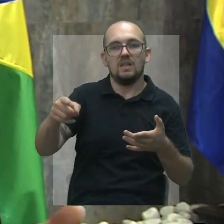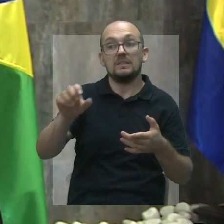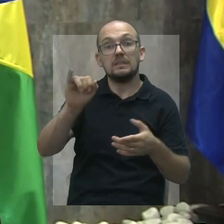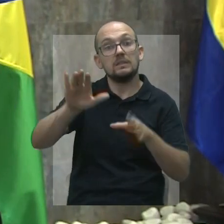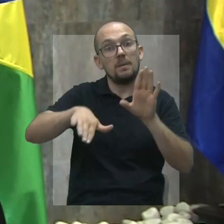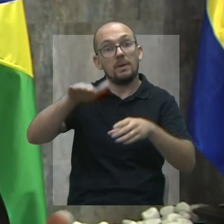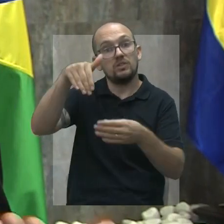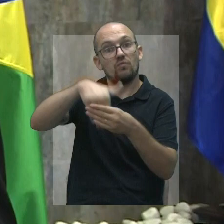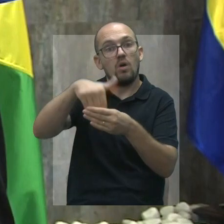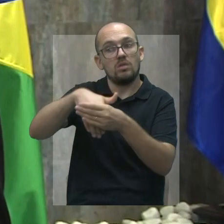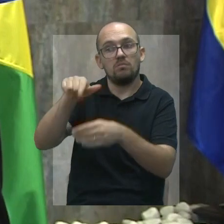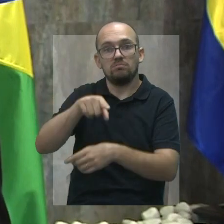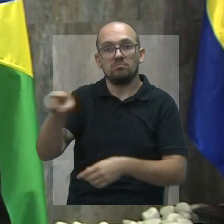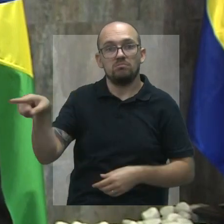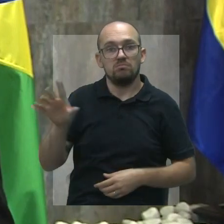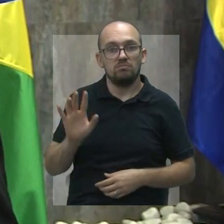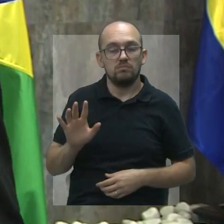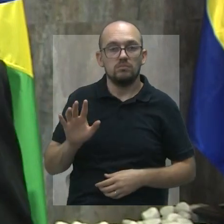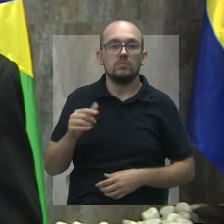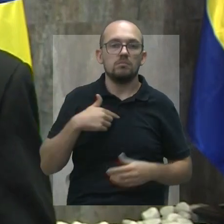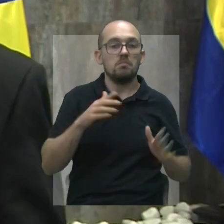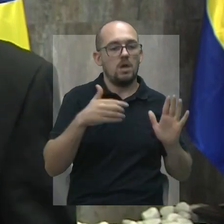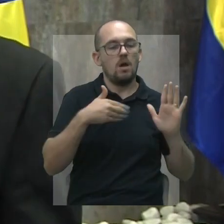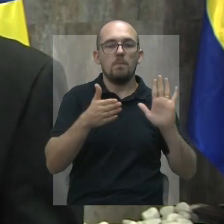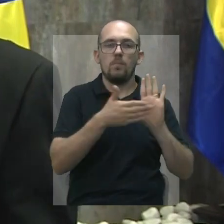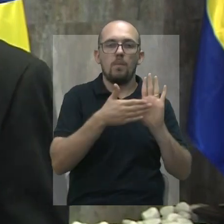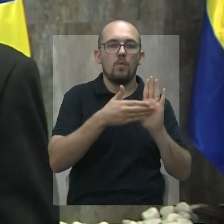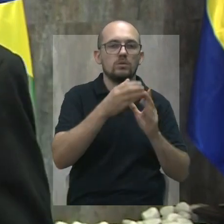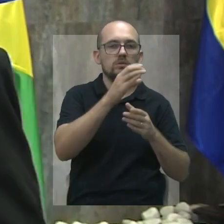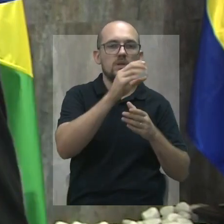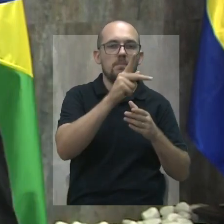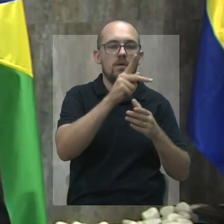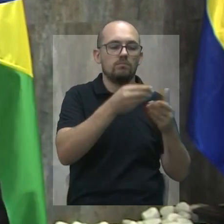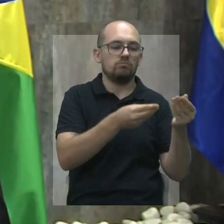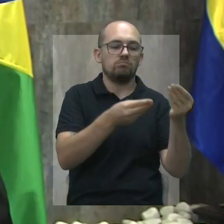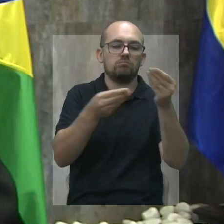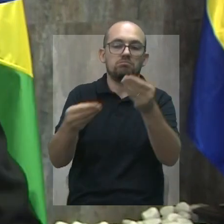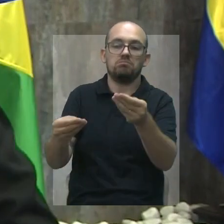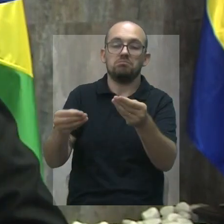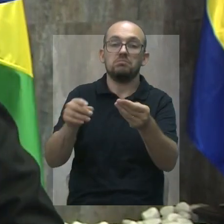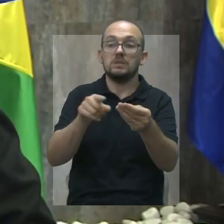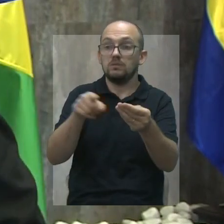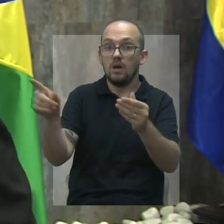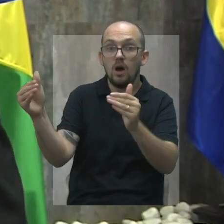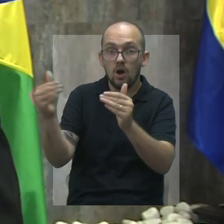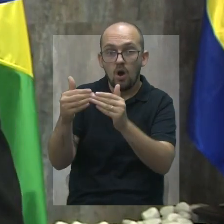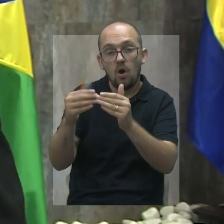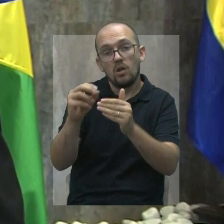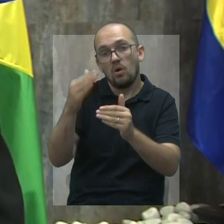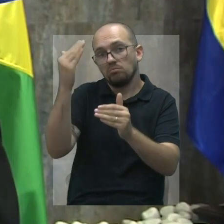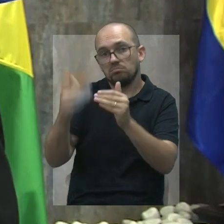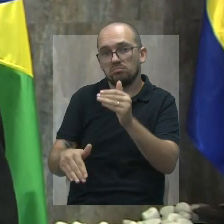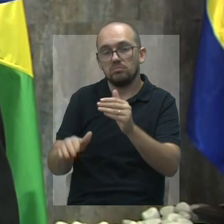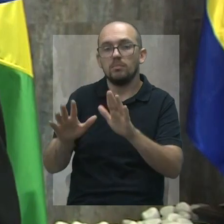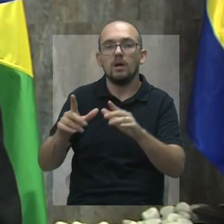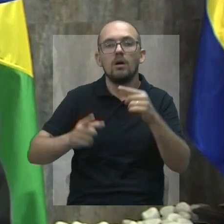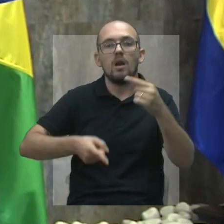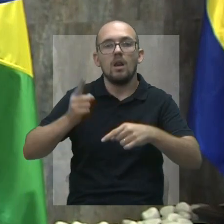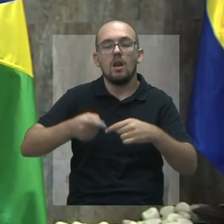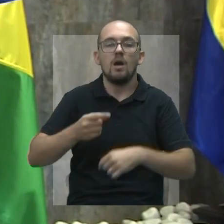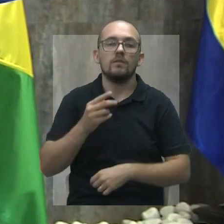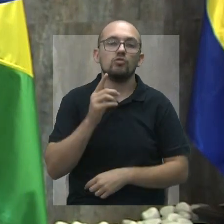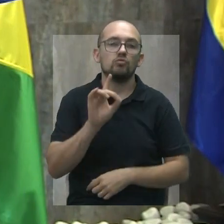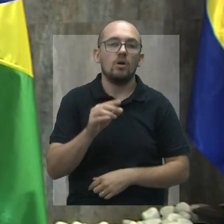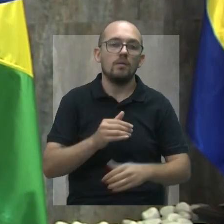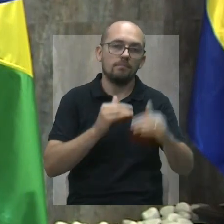projeto vêm ao plenário, vão ser apreciados pelos vereadores, e que também a discussão é feita em uma única fase, tanto